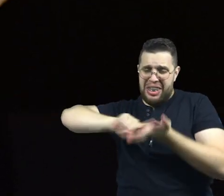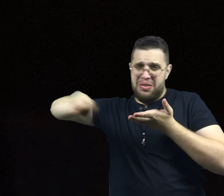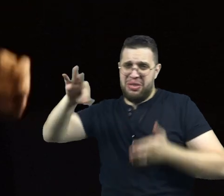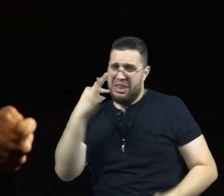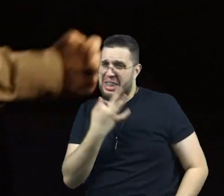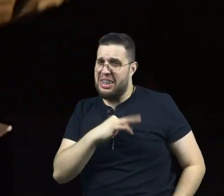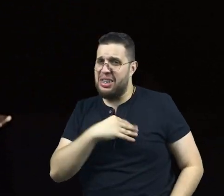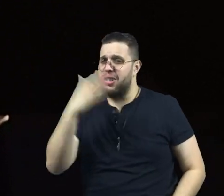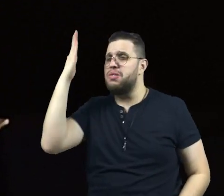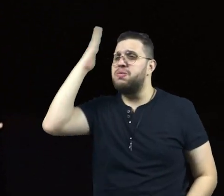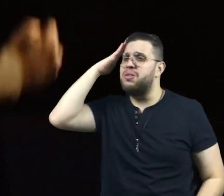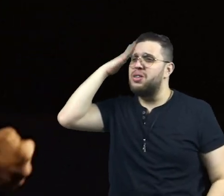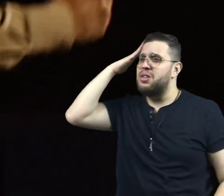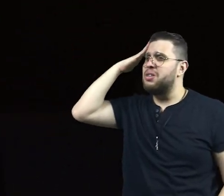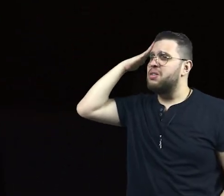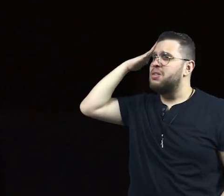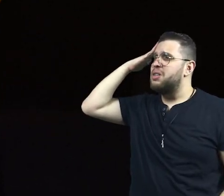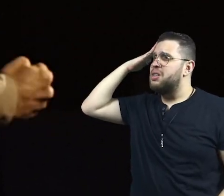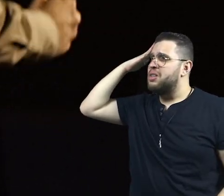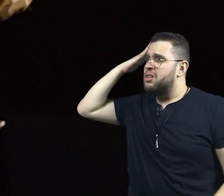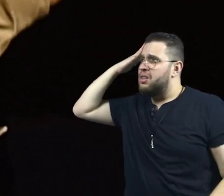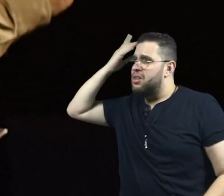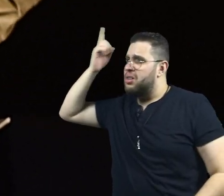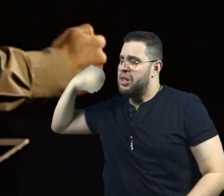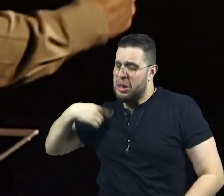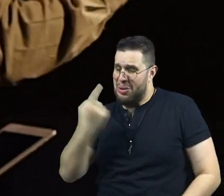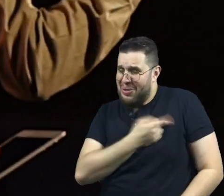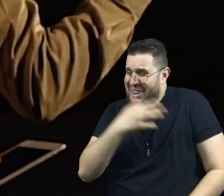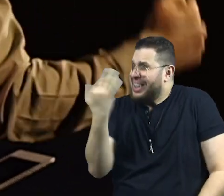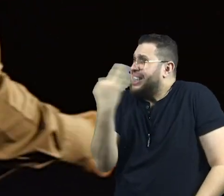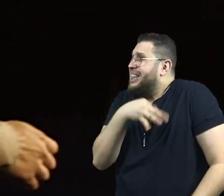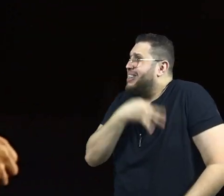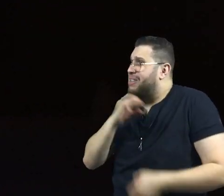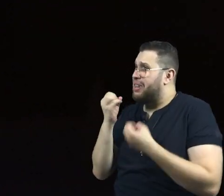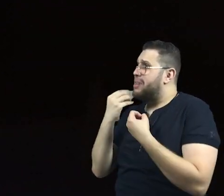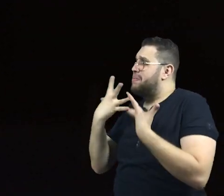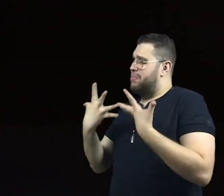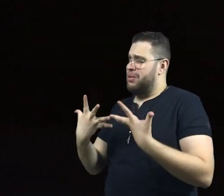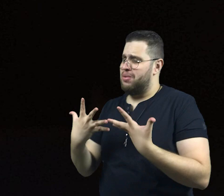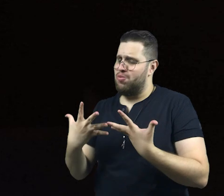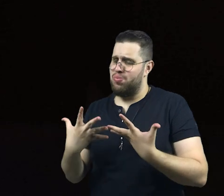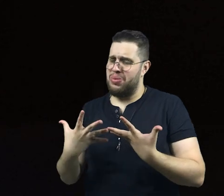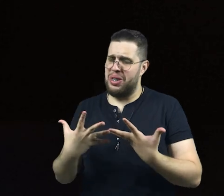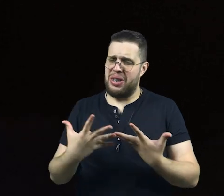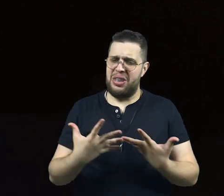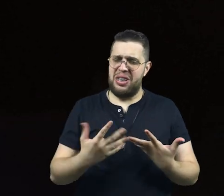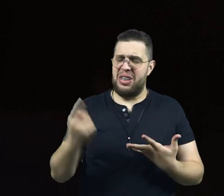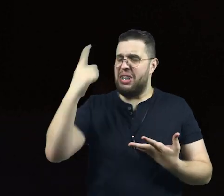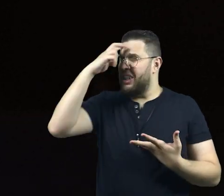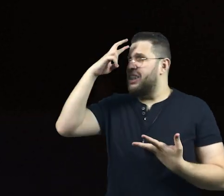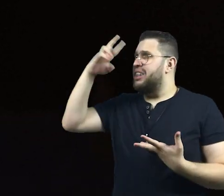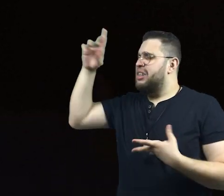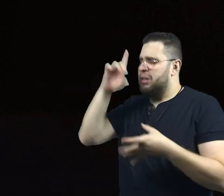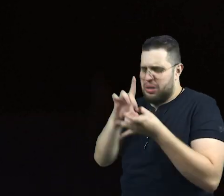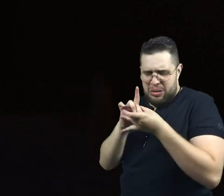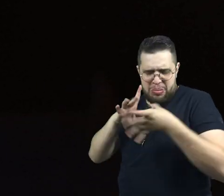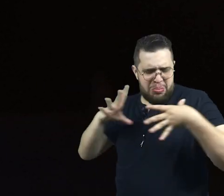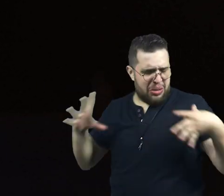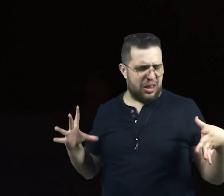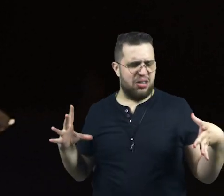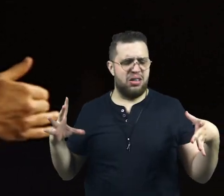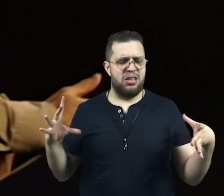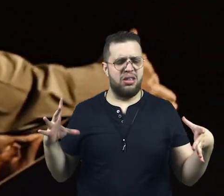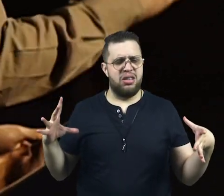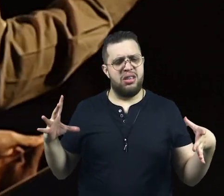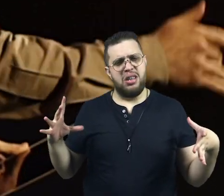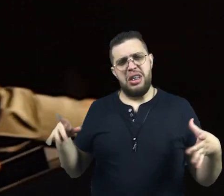eu vou entender o quanto que as feridas fazem bem para a minha vida, me livrando